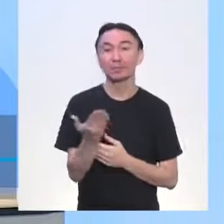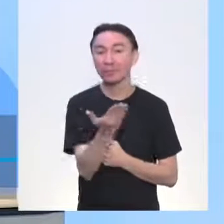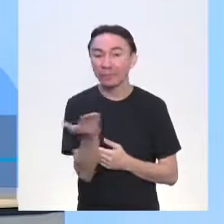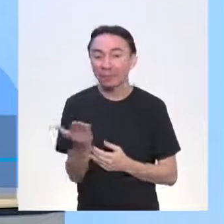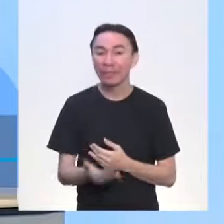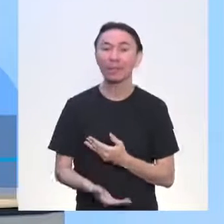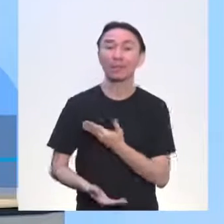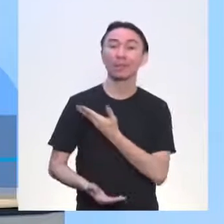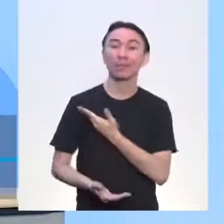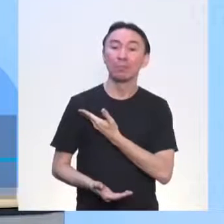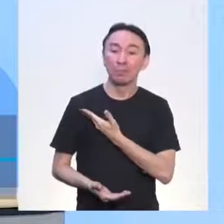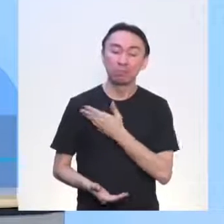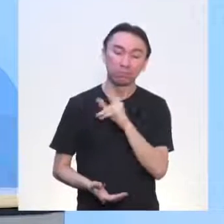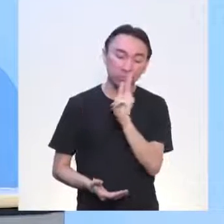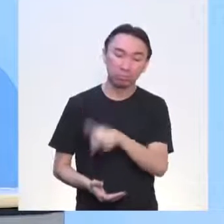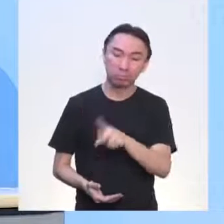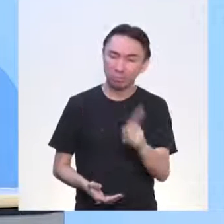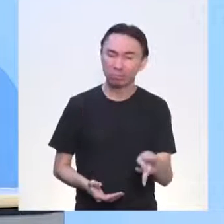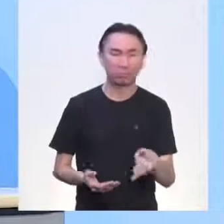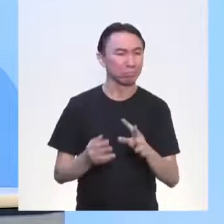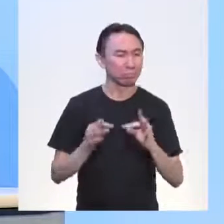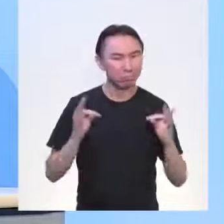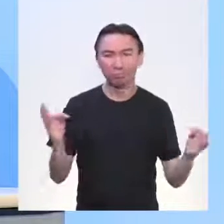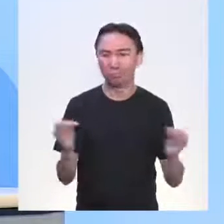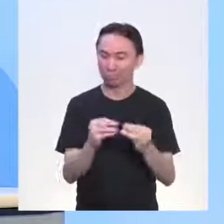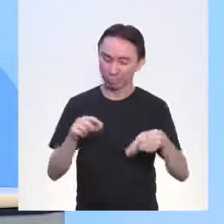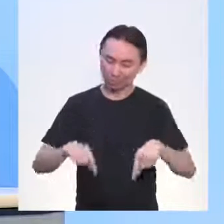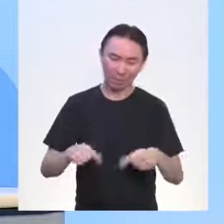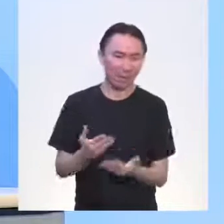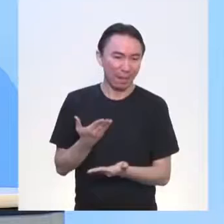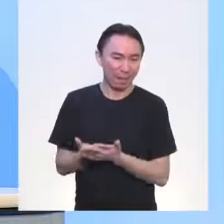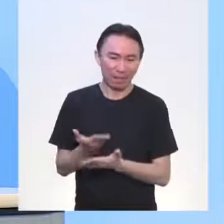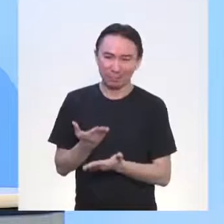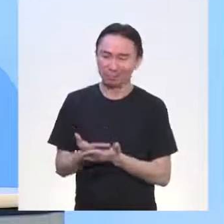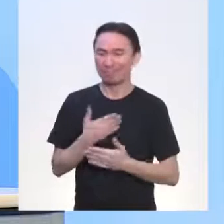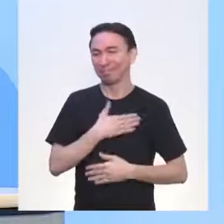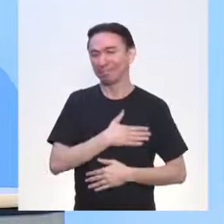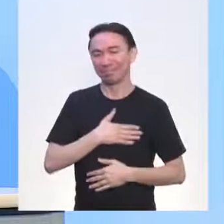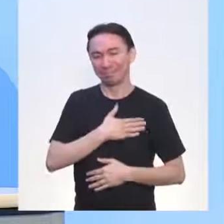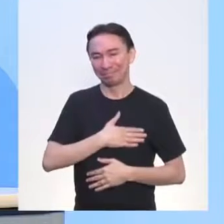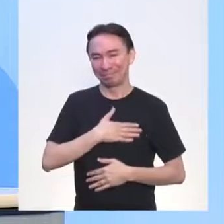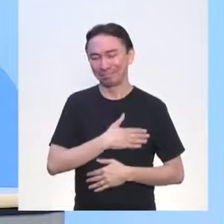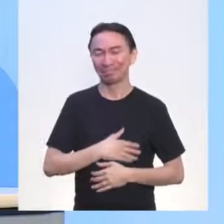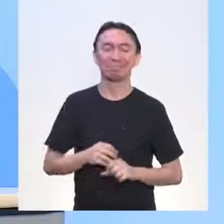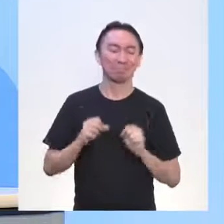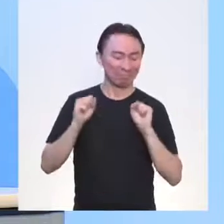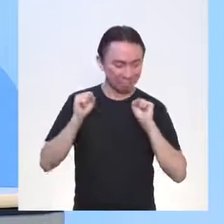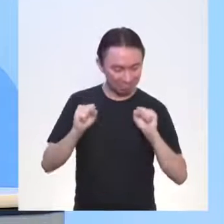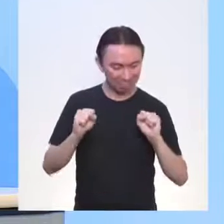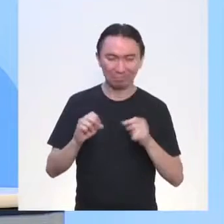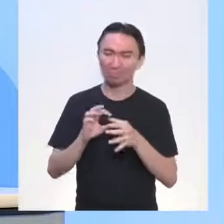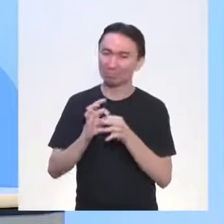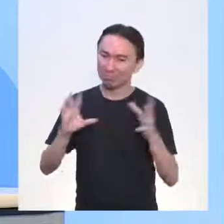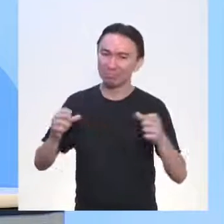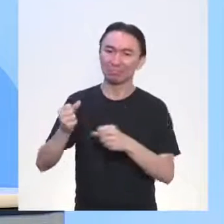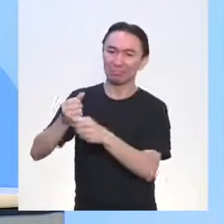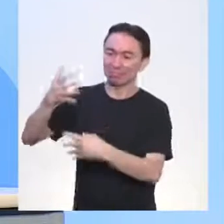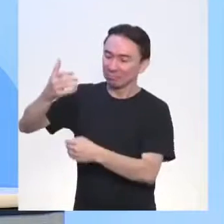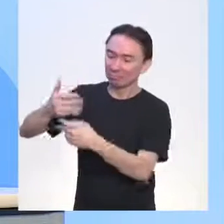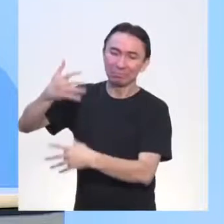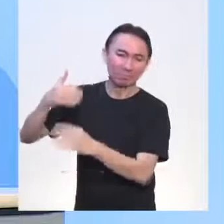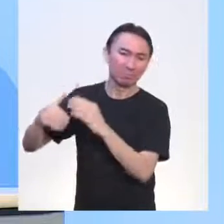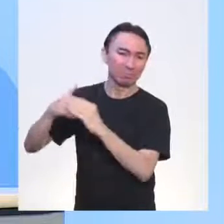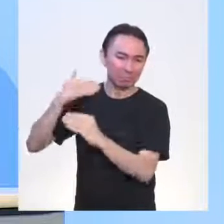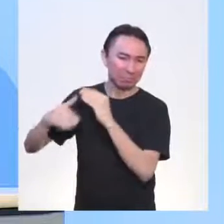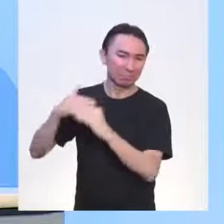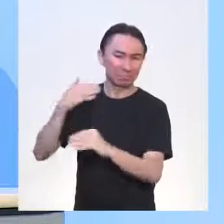colegas professores são sempre muito bem-vindos às nossas aulas, podem participar aqui no chat com suas contribuições, críticas, sugestões, né,